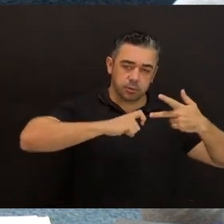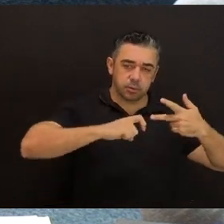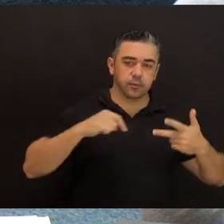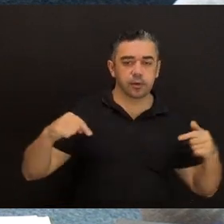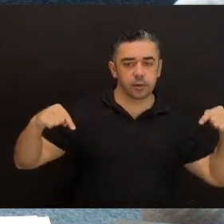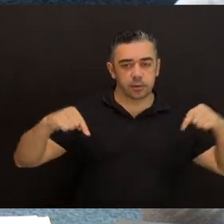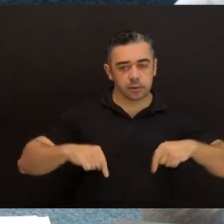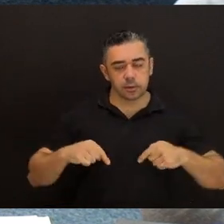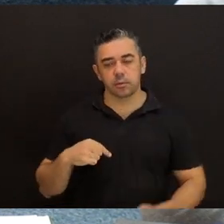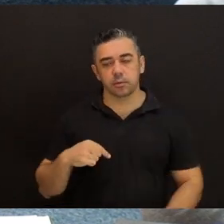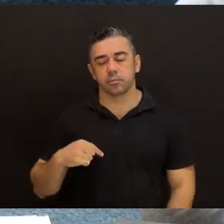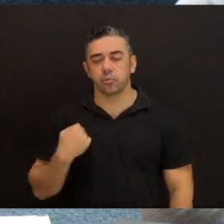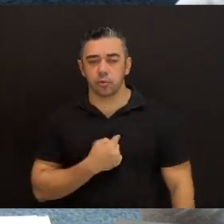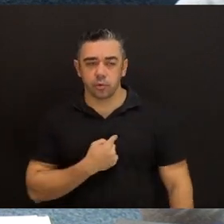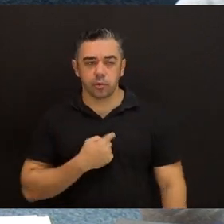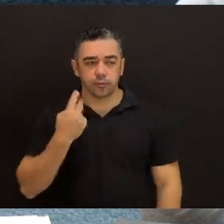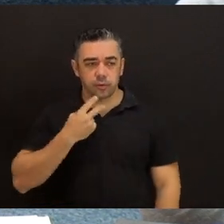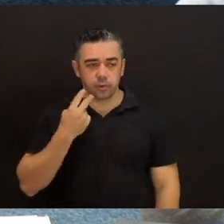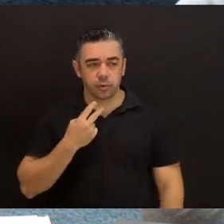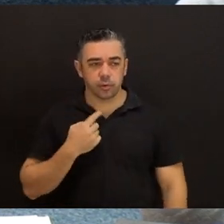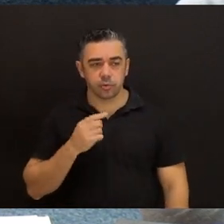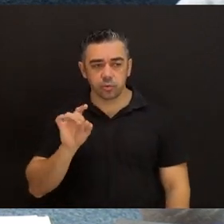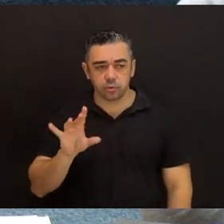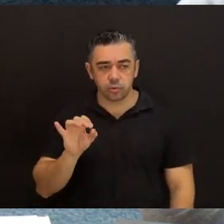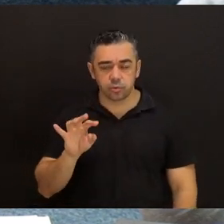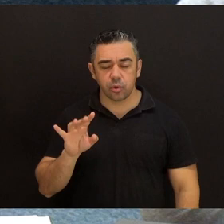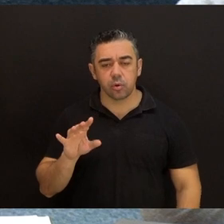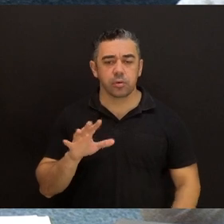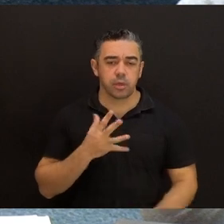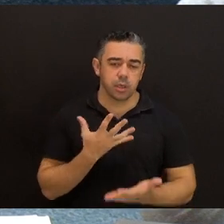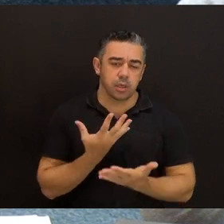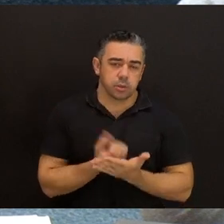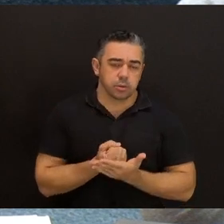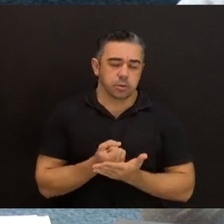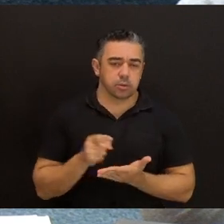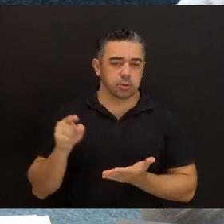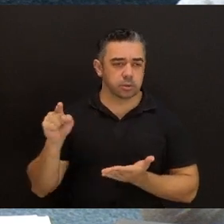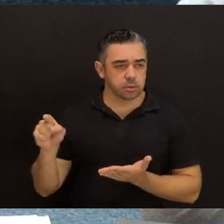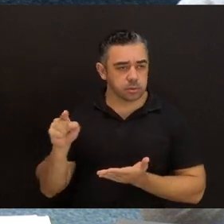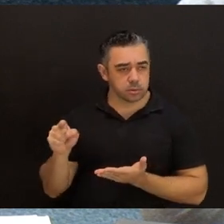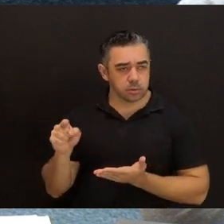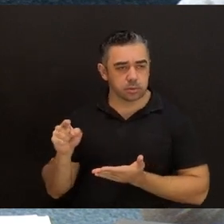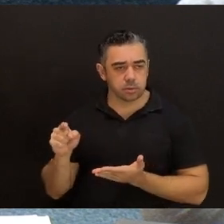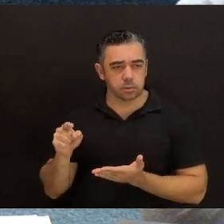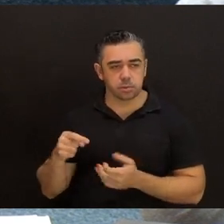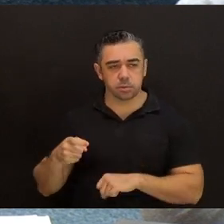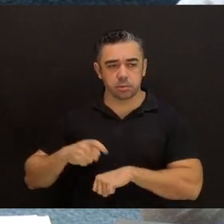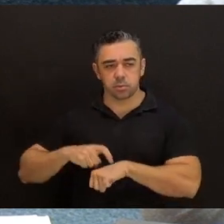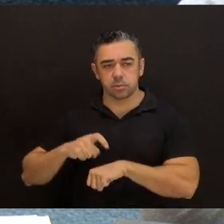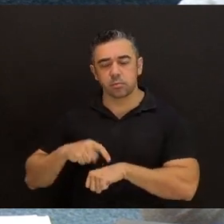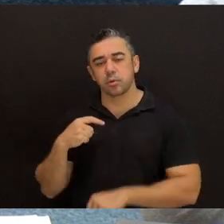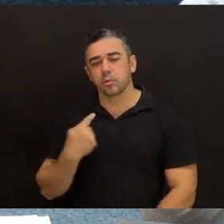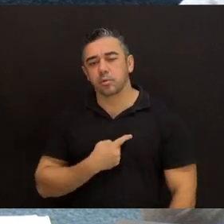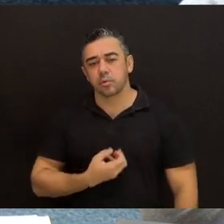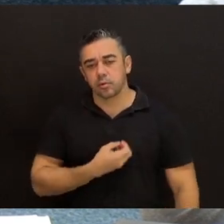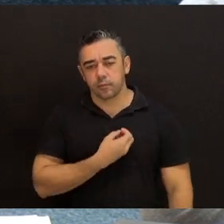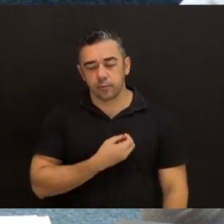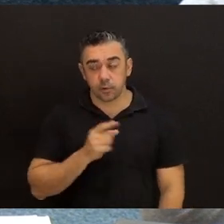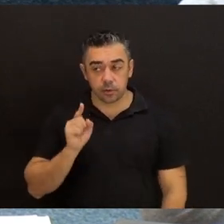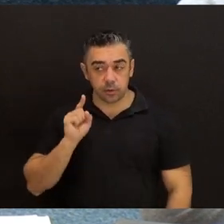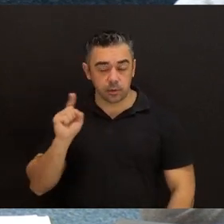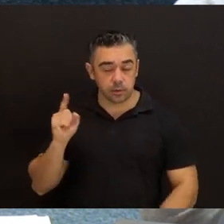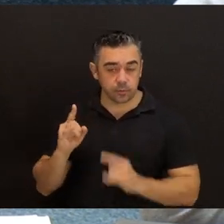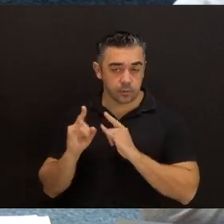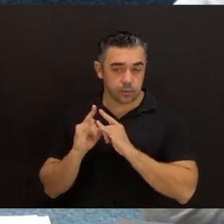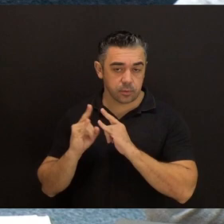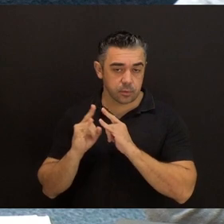por esse Nobre Vereador então fica aqui um pequeno registro dessa desse momento que nós estamos vivendo na grande Afonso